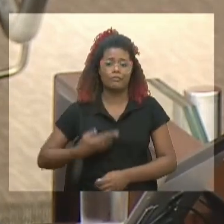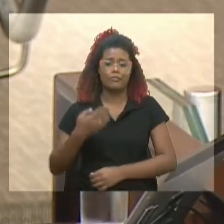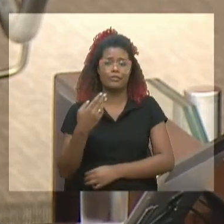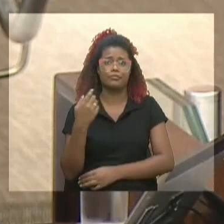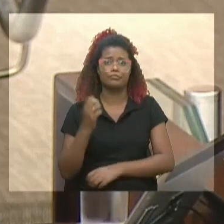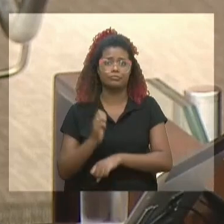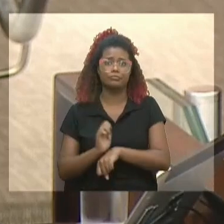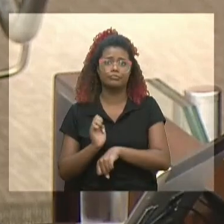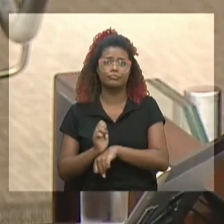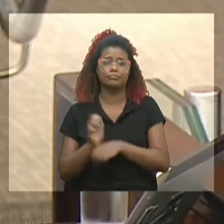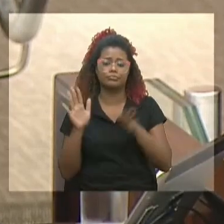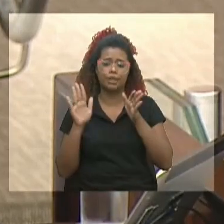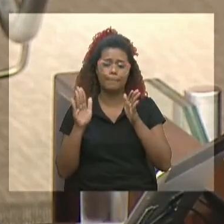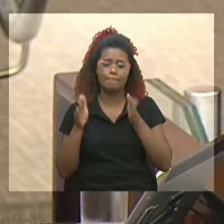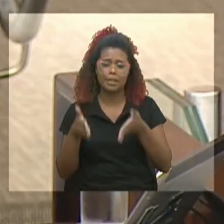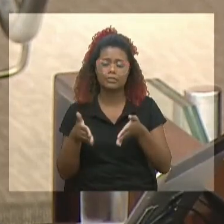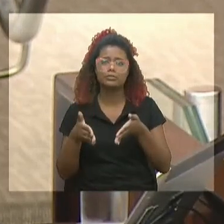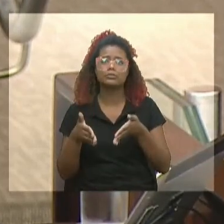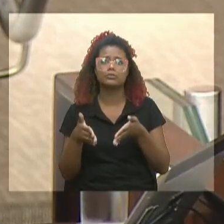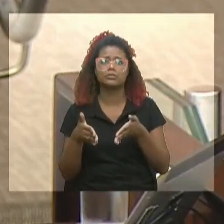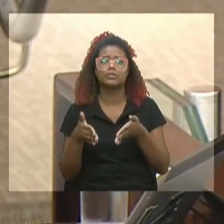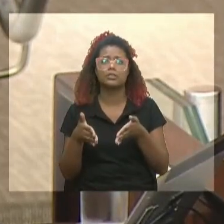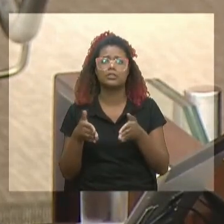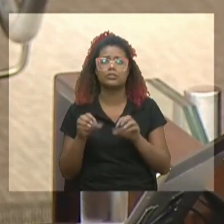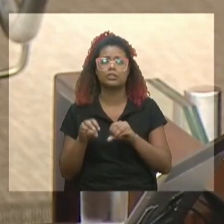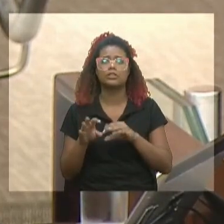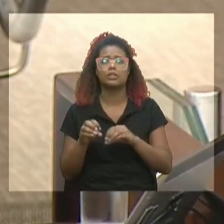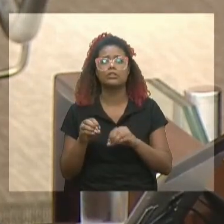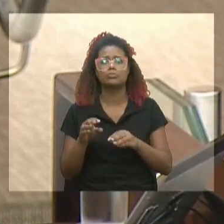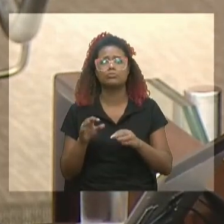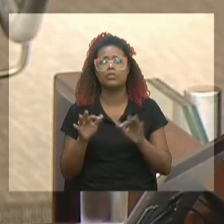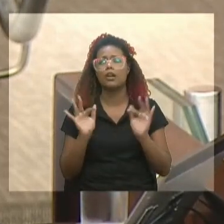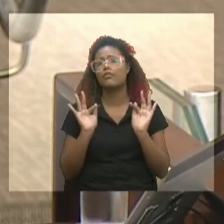educação acabou com o plano de carreira do magistério